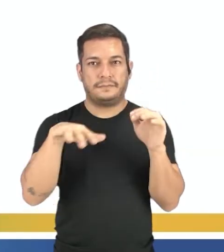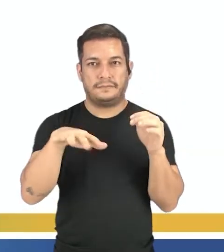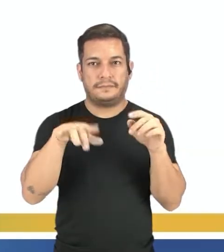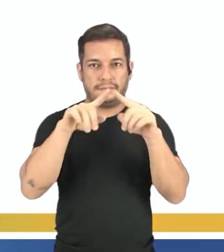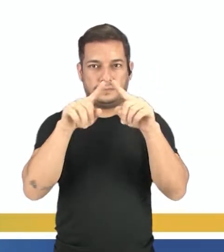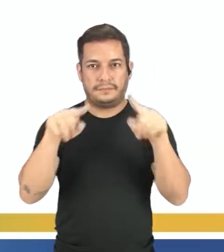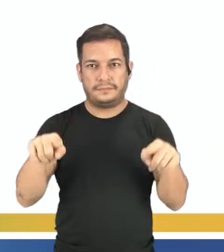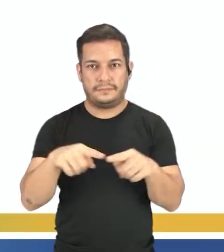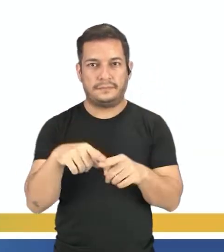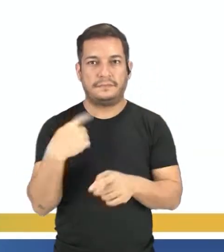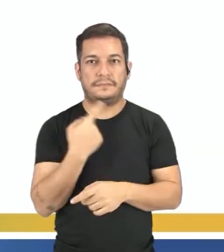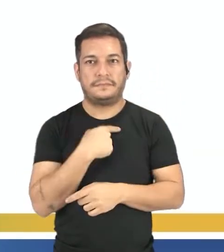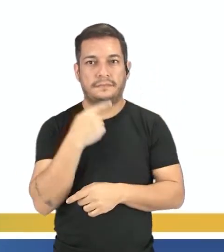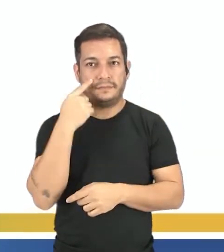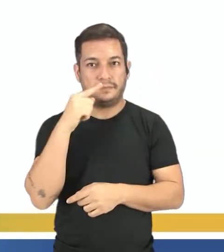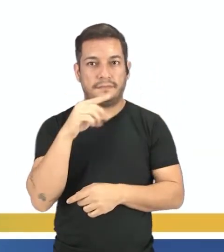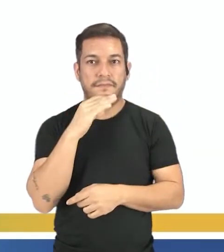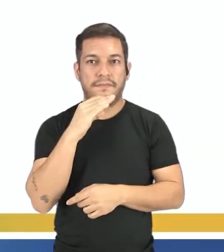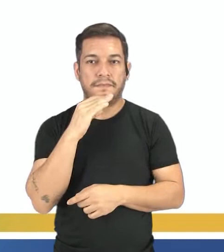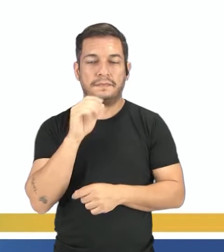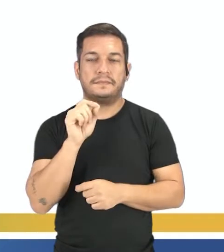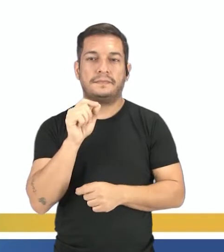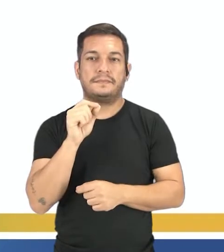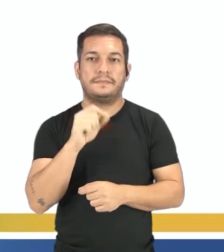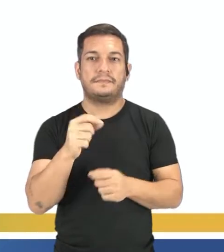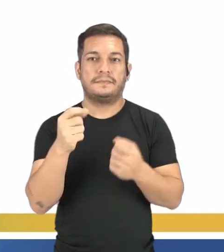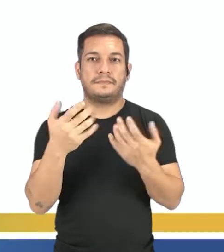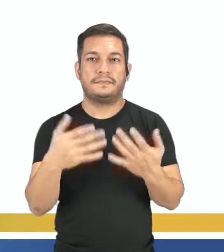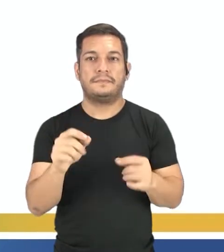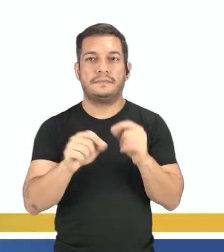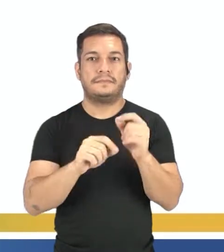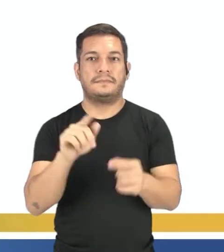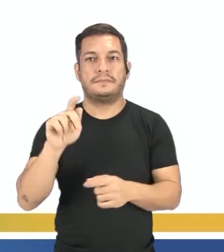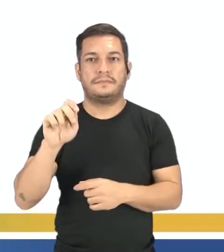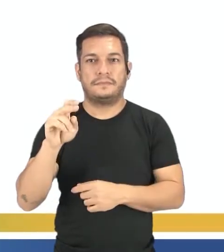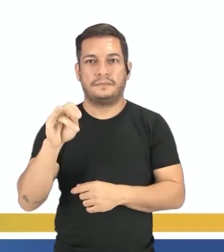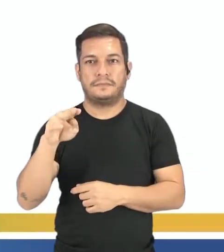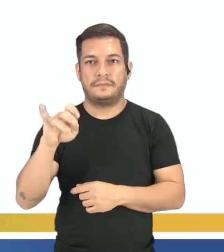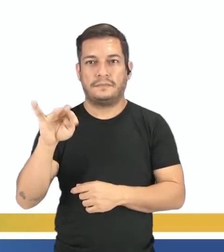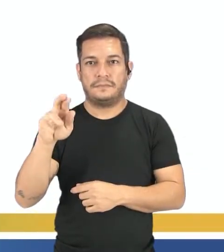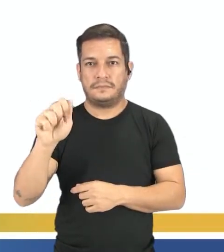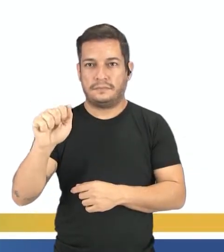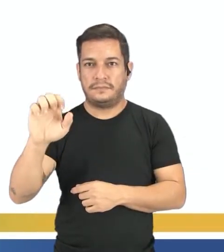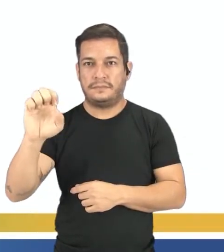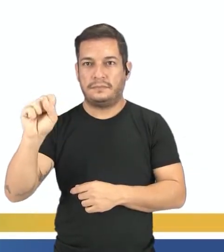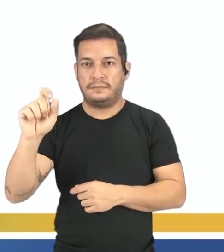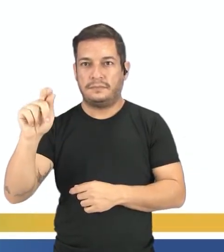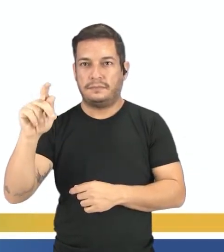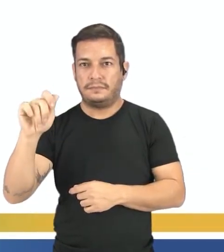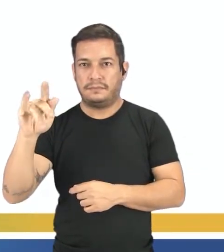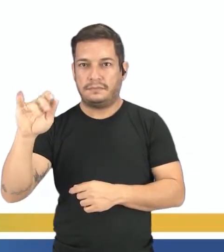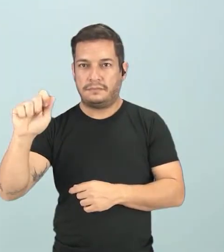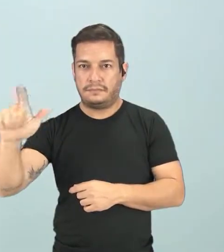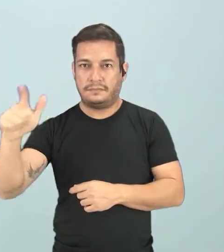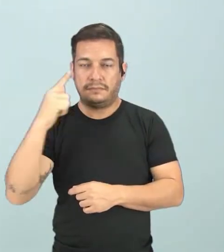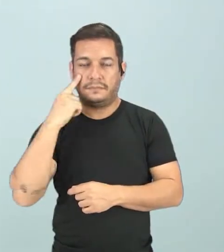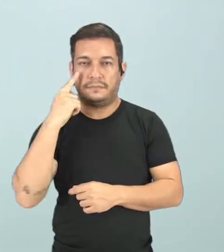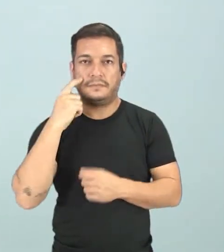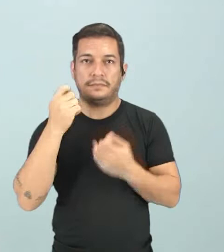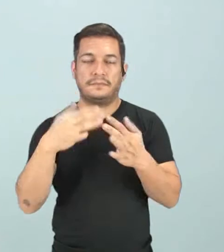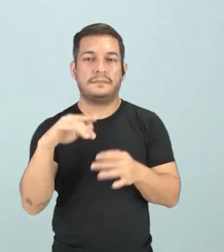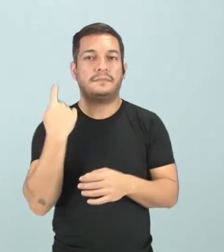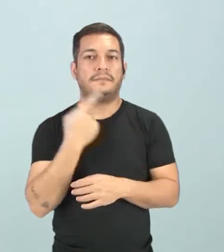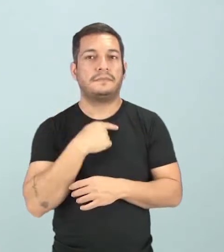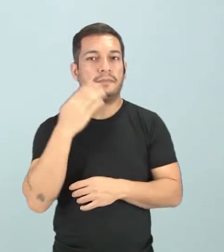relatando, estudando sobre o cone, o seu volume, a sua área, Vamos estar dando